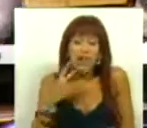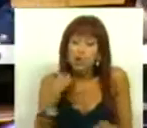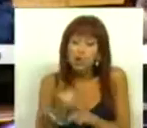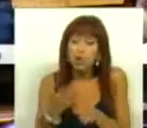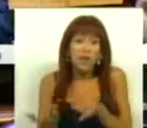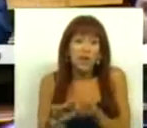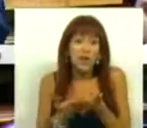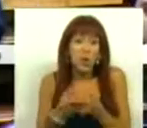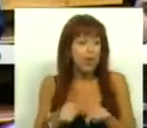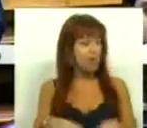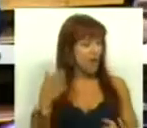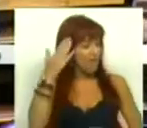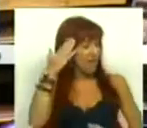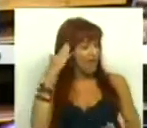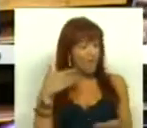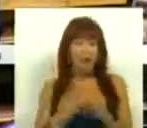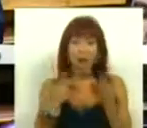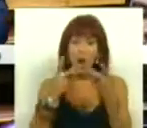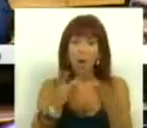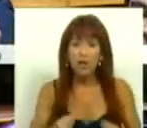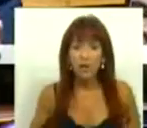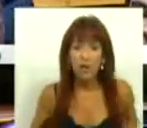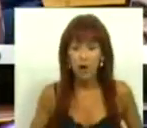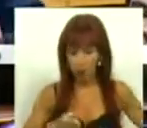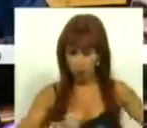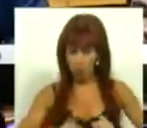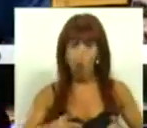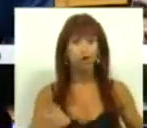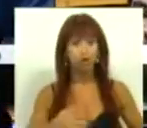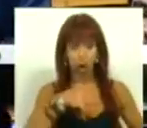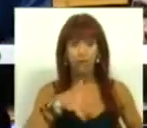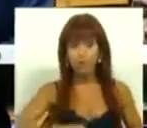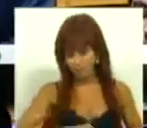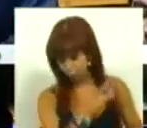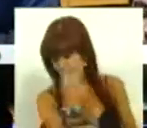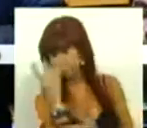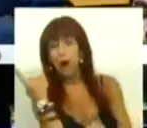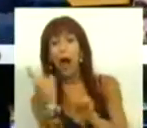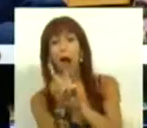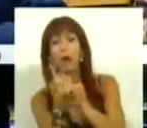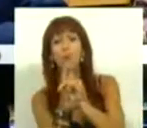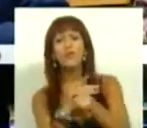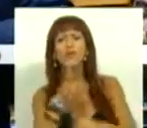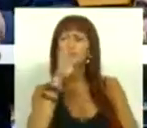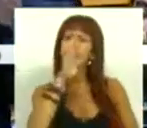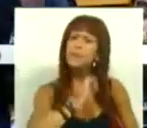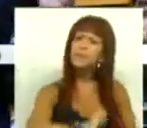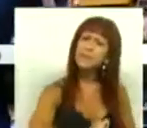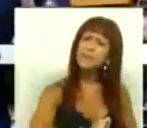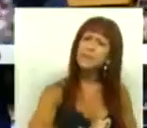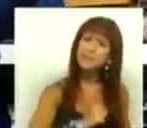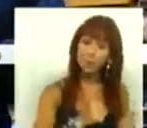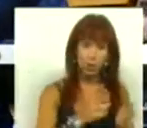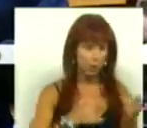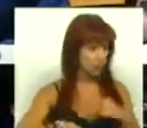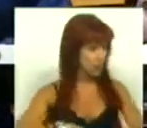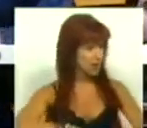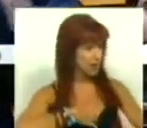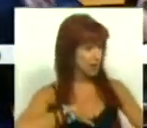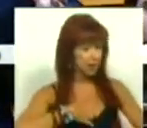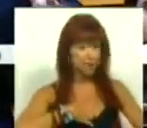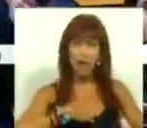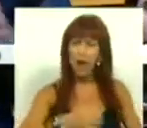medidas económicas que estão previstas no orçamento, e das quais eu já enumerei alguns, se, como todos